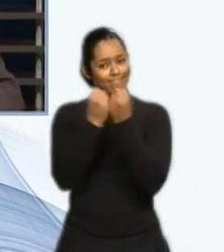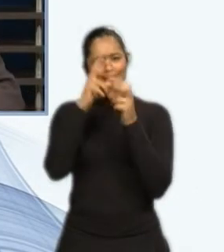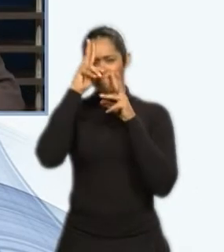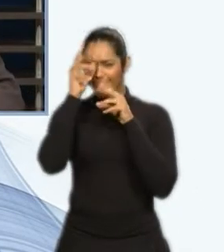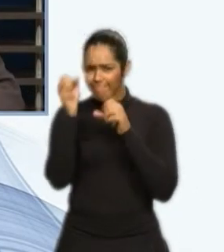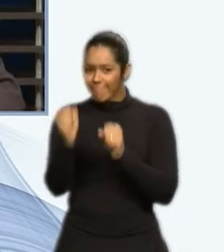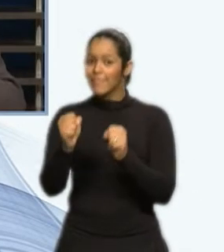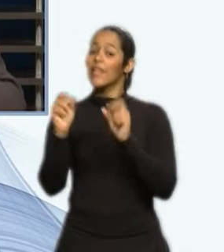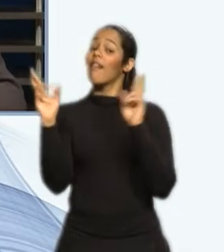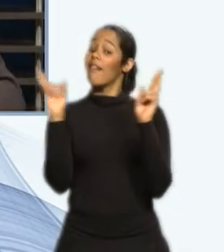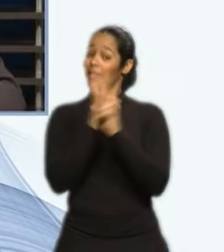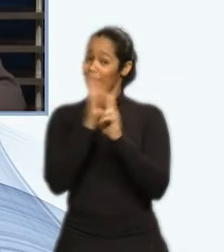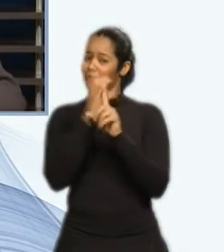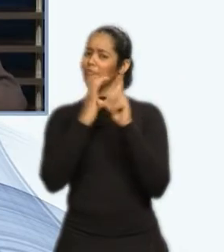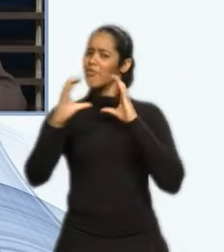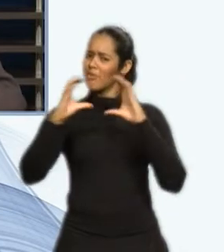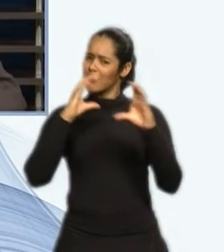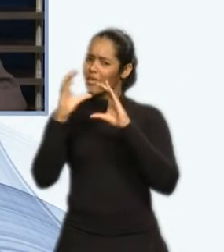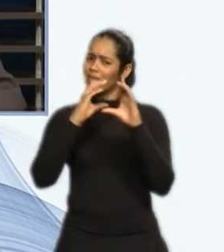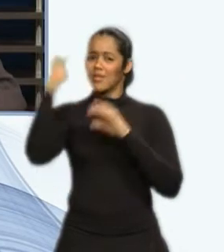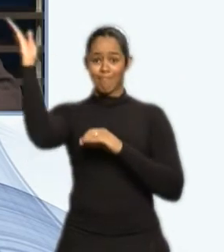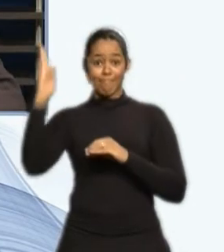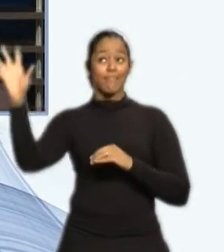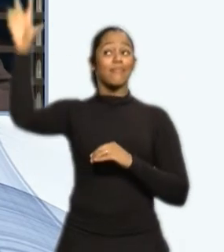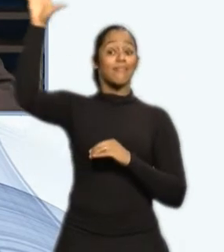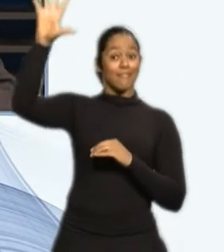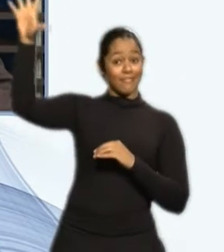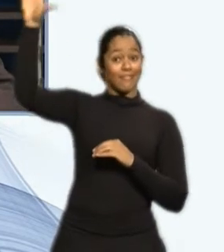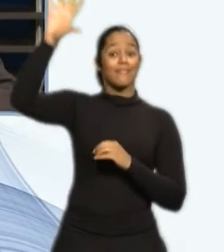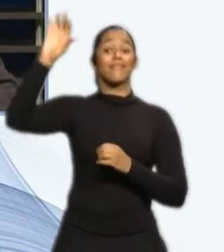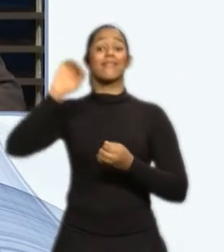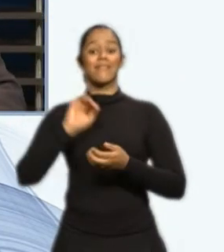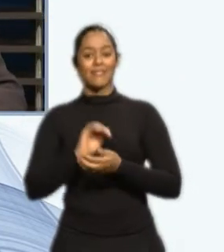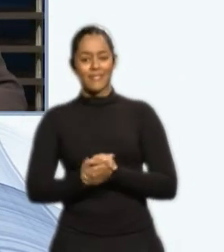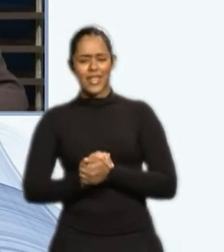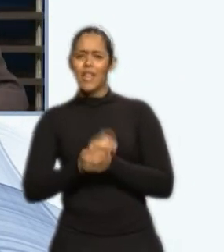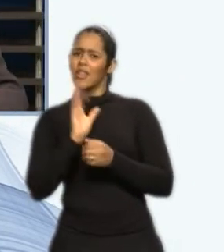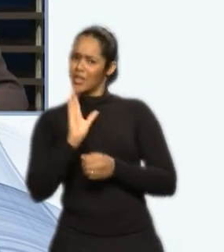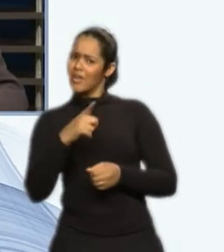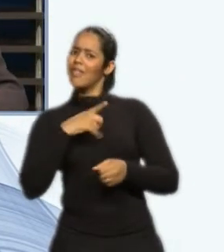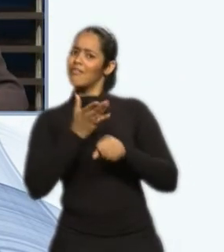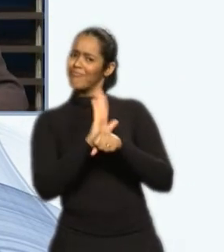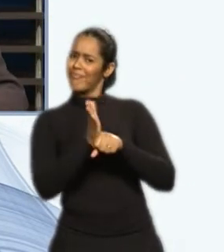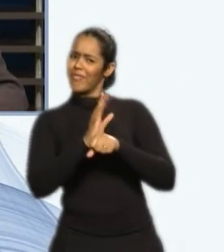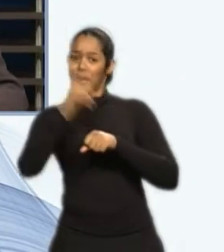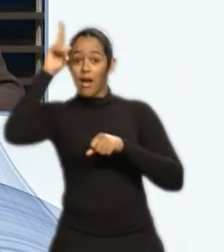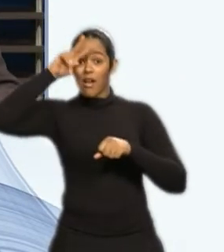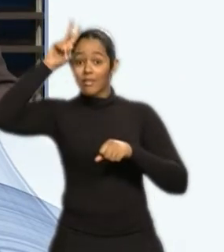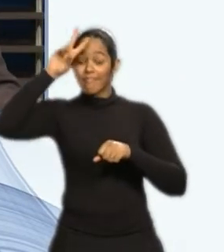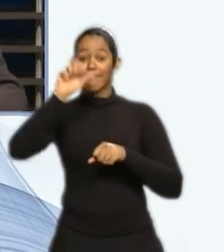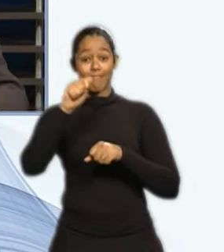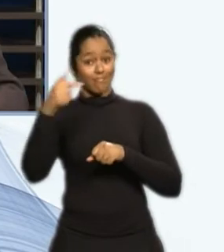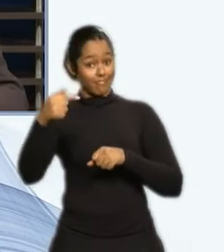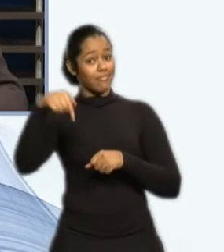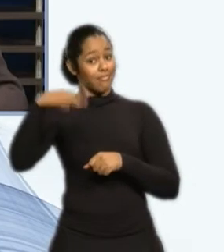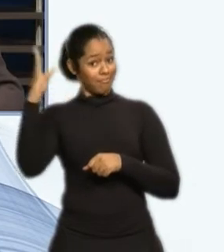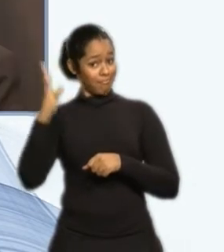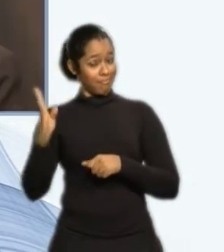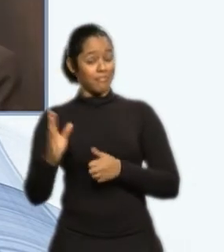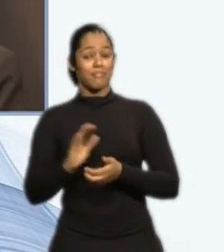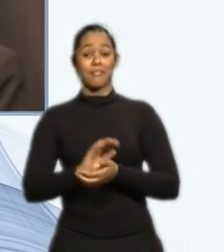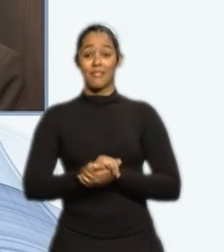Simpósio fortalece redes de comunicação no Nordeste do Brasil. Lançado filme sobre história do